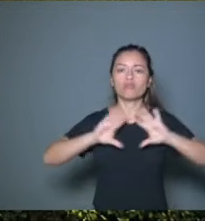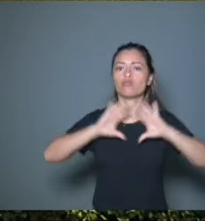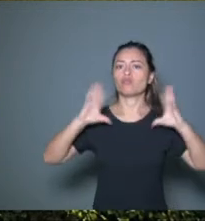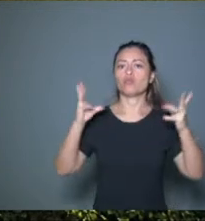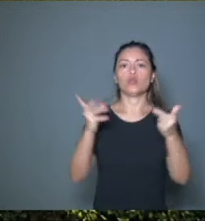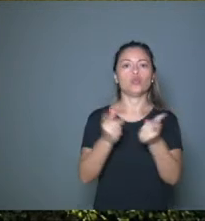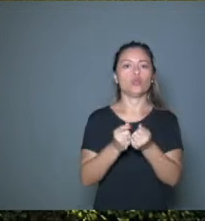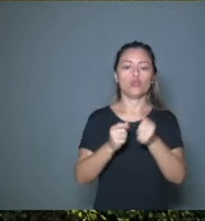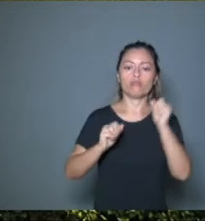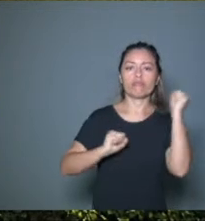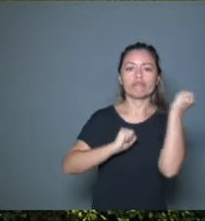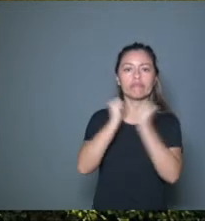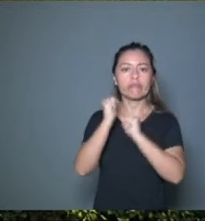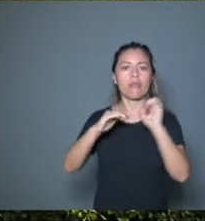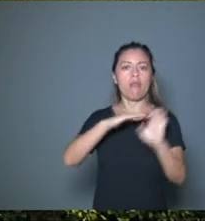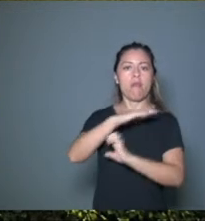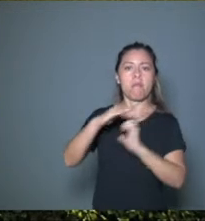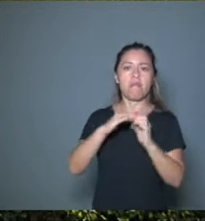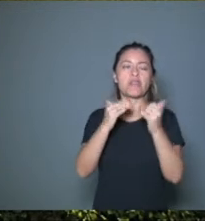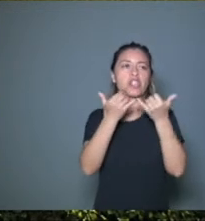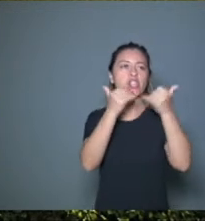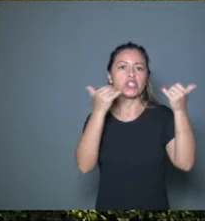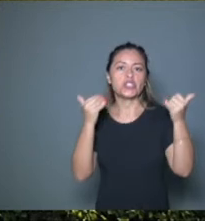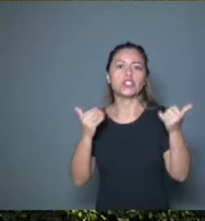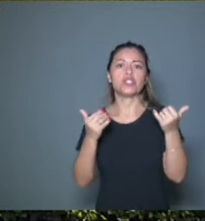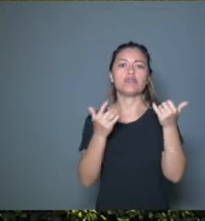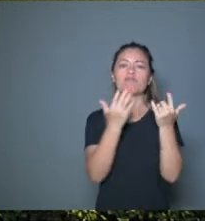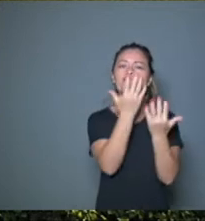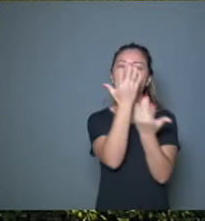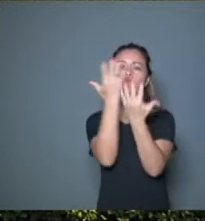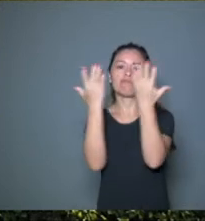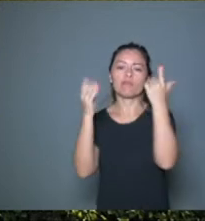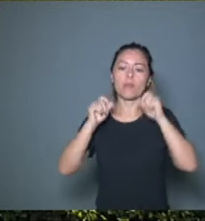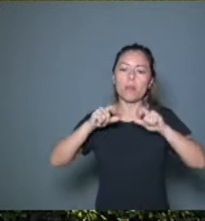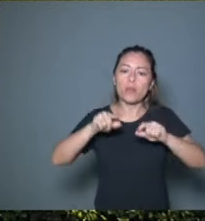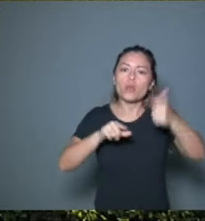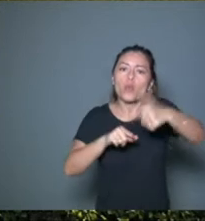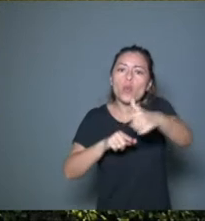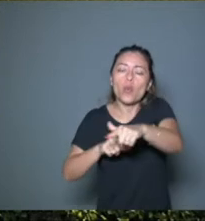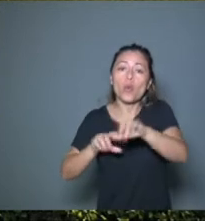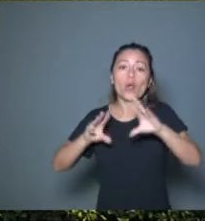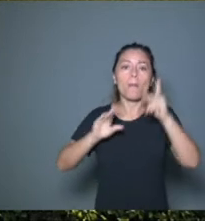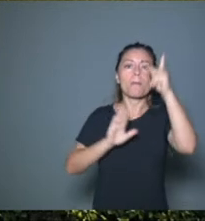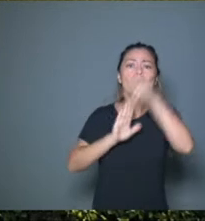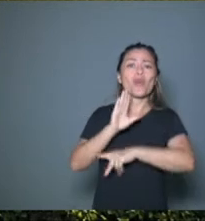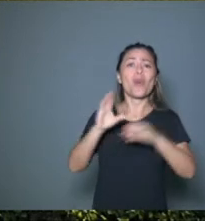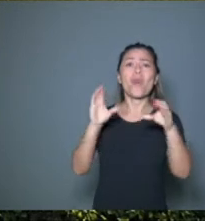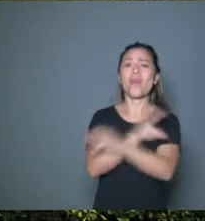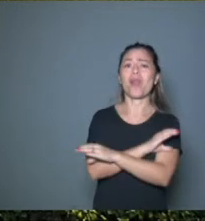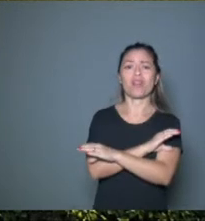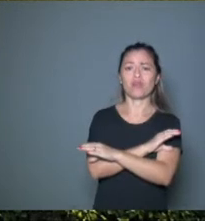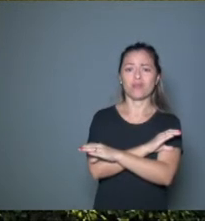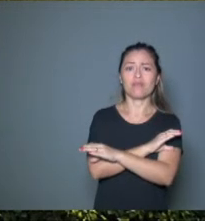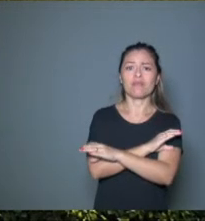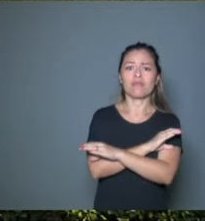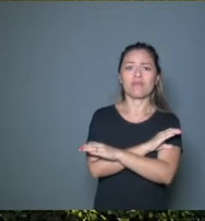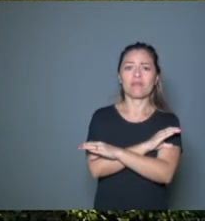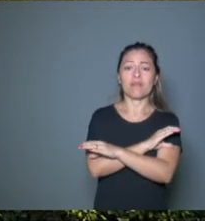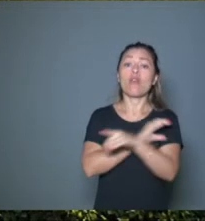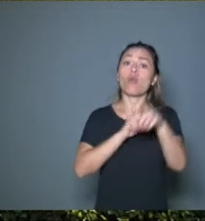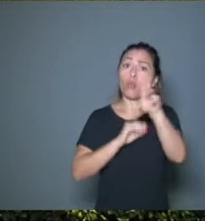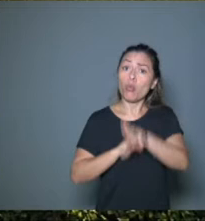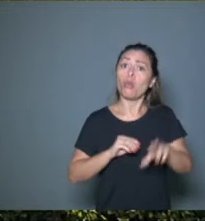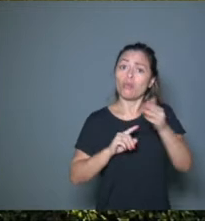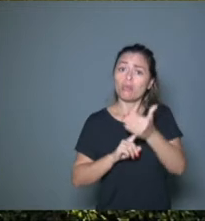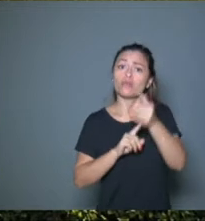compensação que temos na companhia. Uso de energia, reflorestamento, tudo isso faz parte dos nossos projetos. E ligando um pouquinho com tecnologia, não